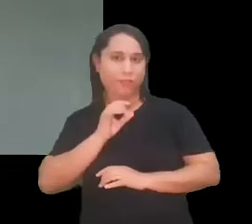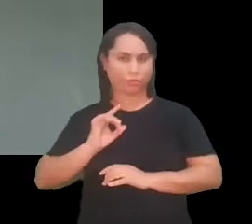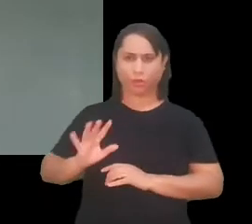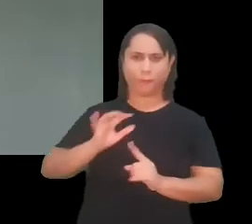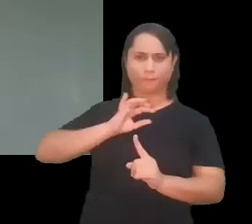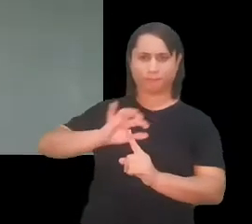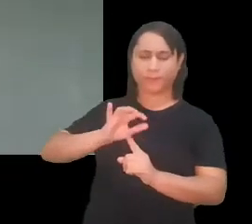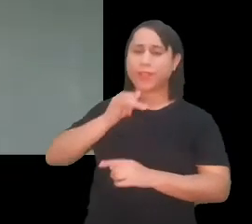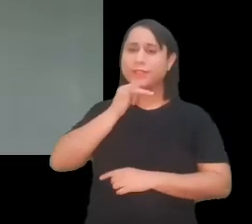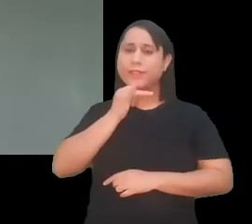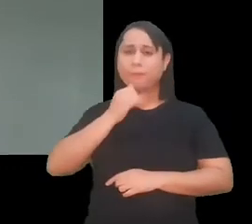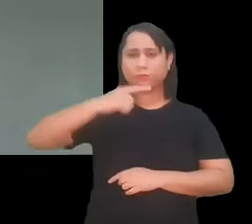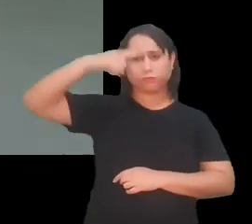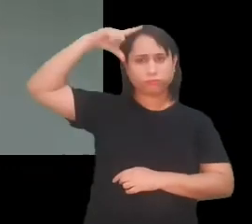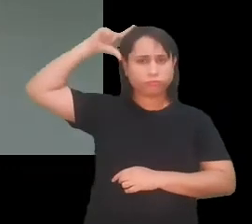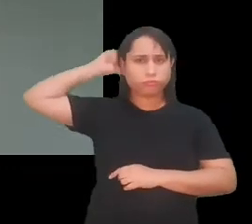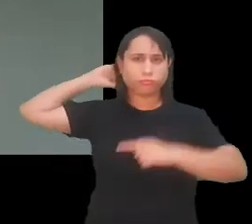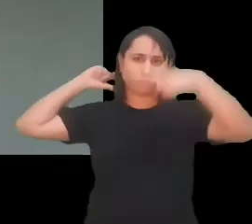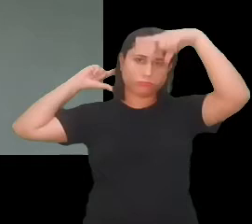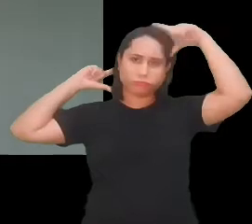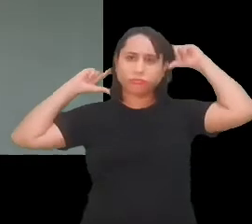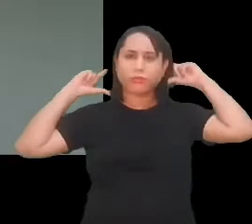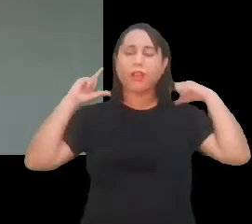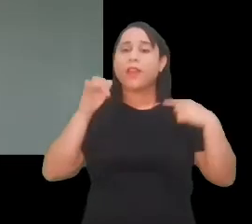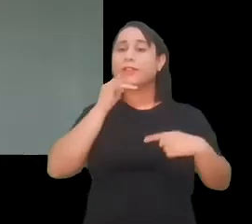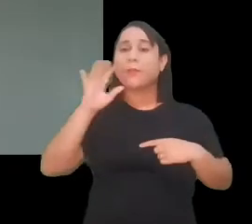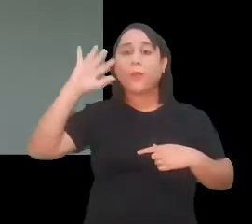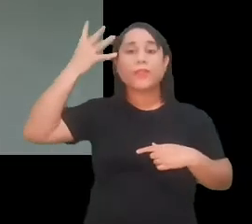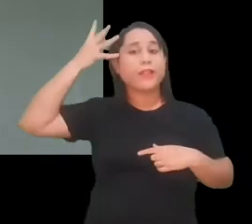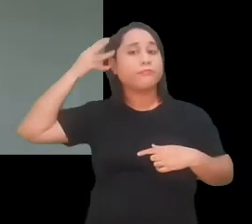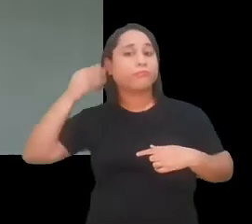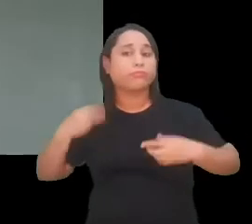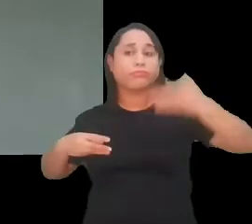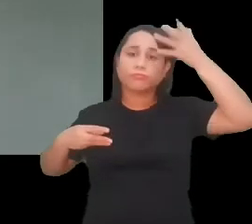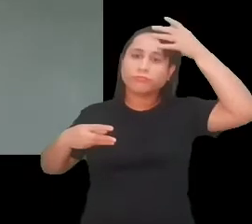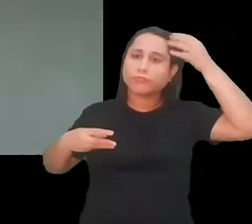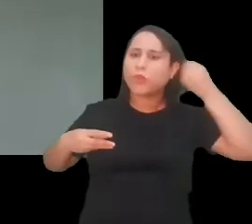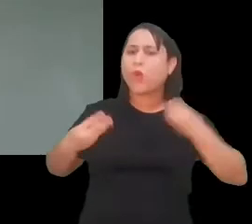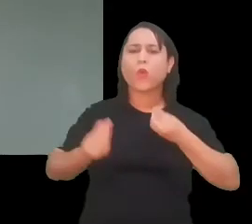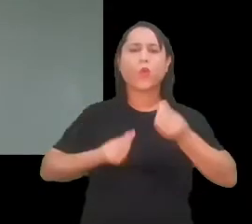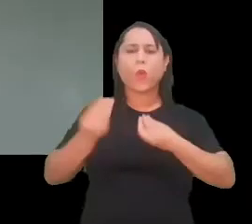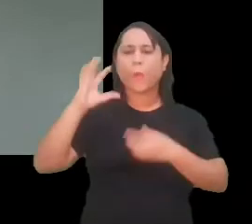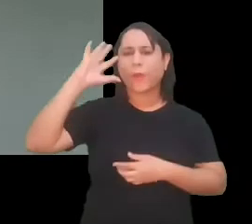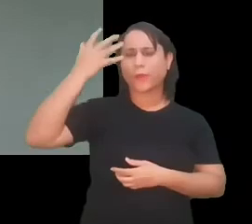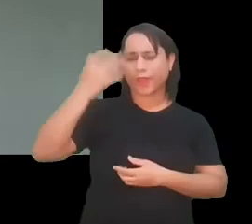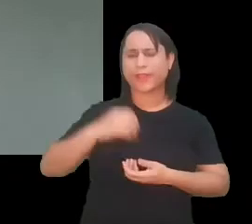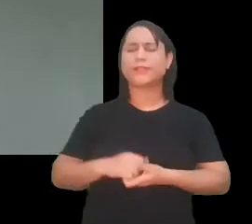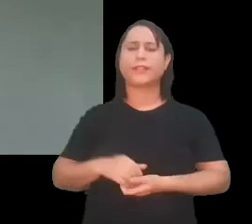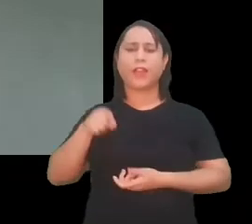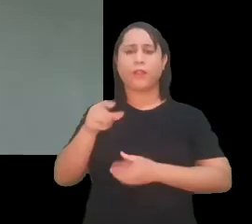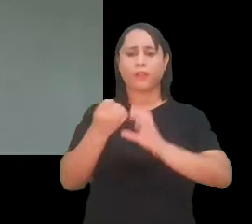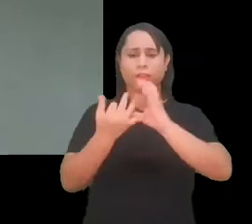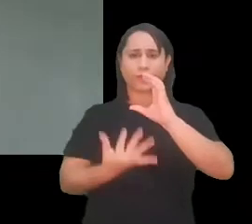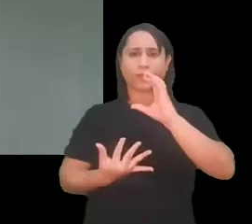calvície. A calvície, pessoal, mais comum, que é a perda de cabelos, ela é gerada por uma característica